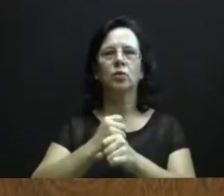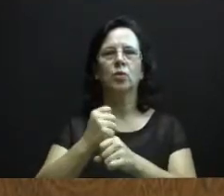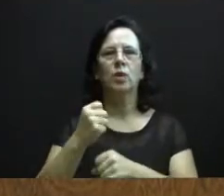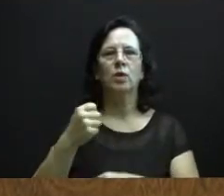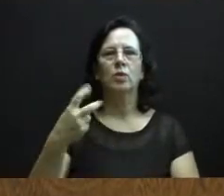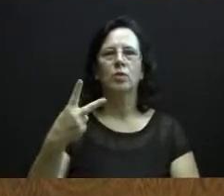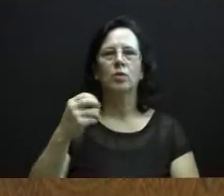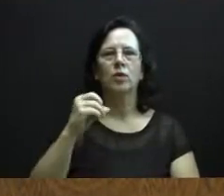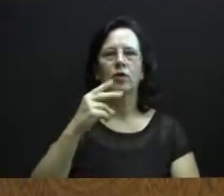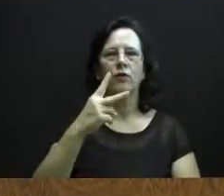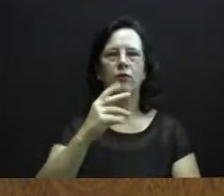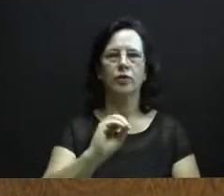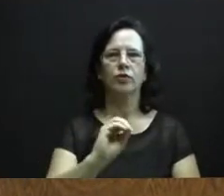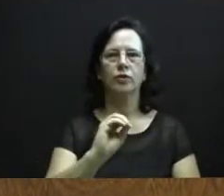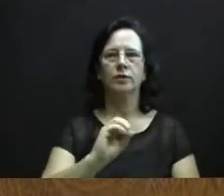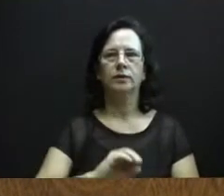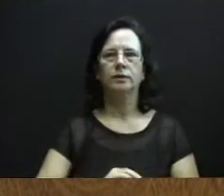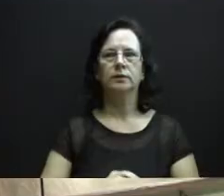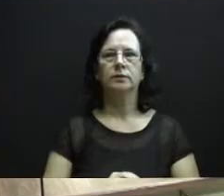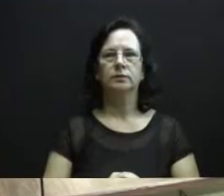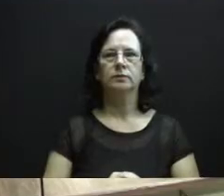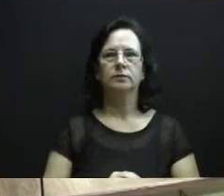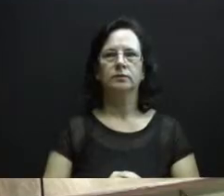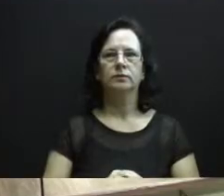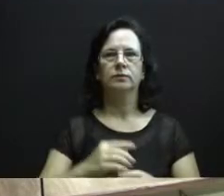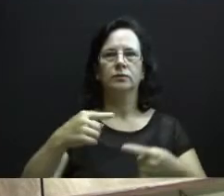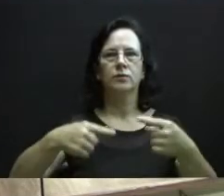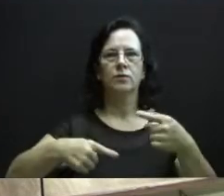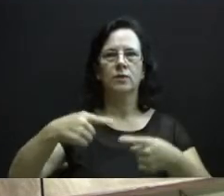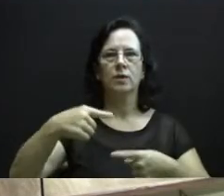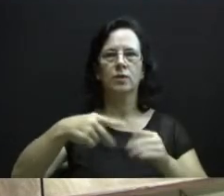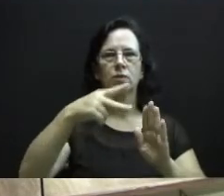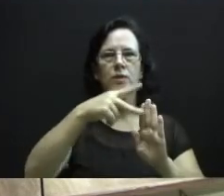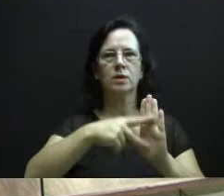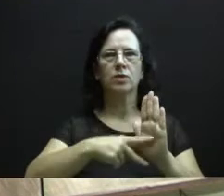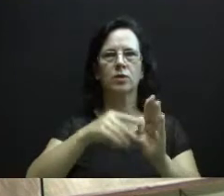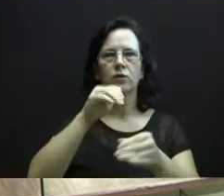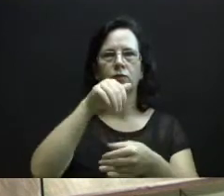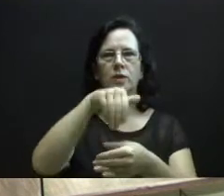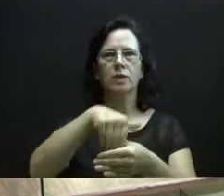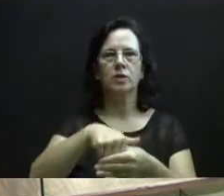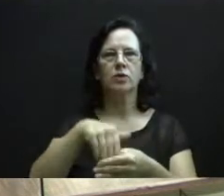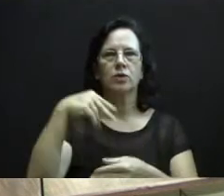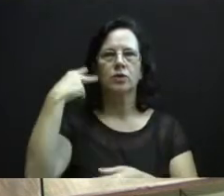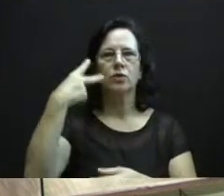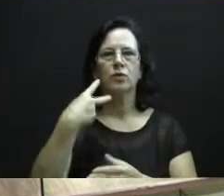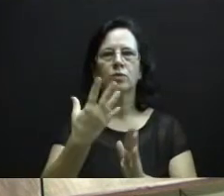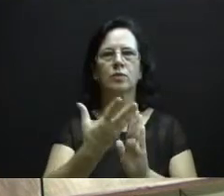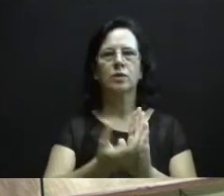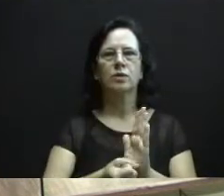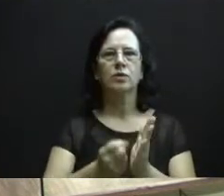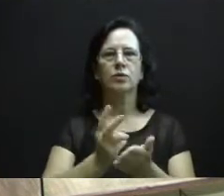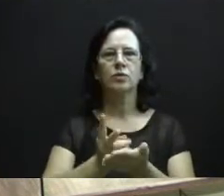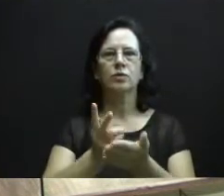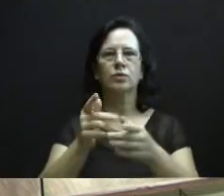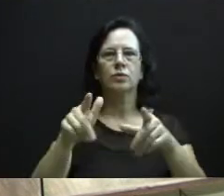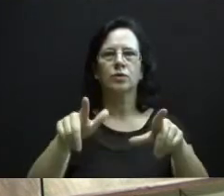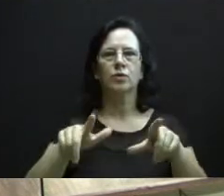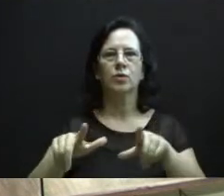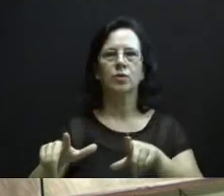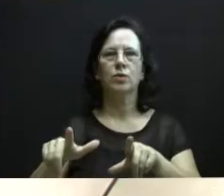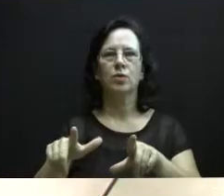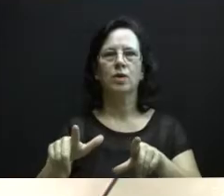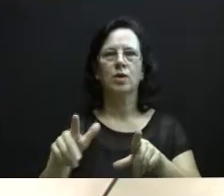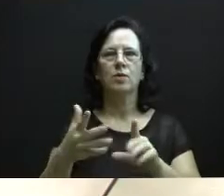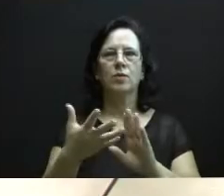de 2000 e 2011 em discussão em votação os vereadores forem pela aprovação permanece como